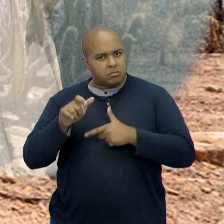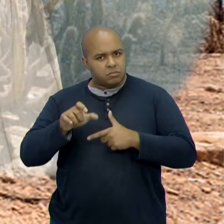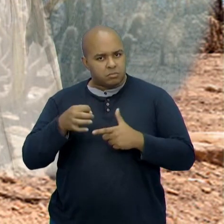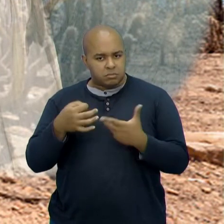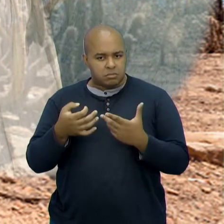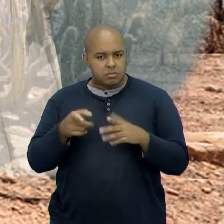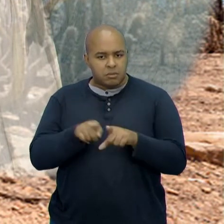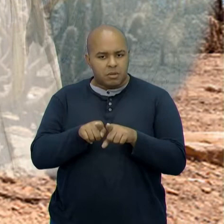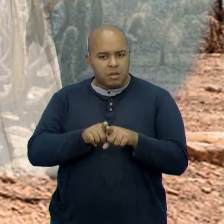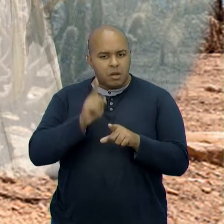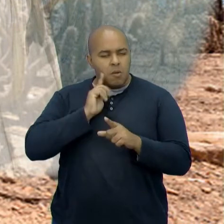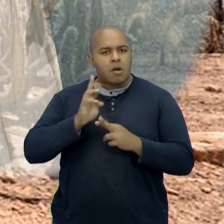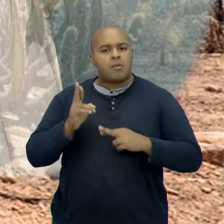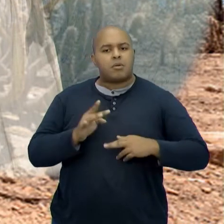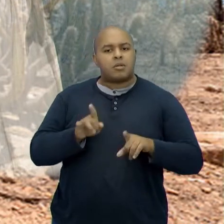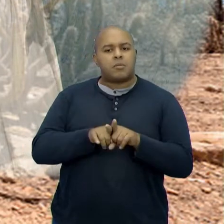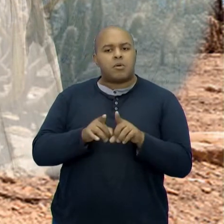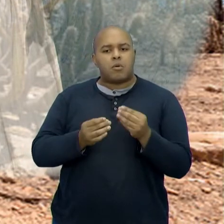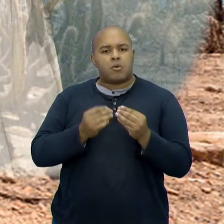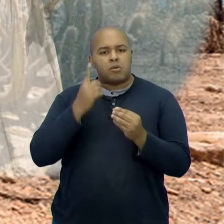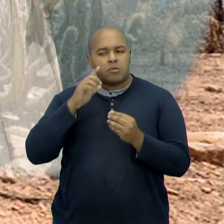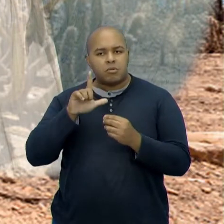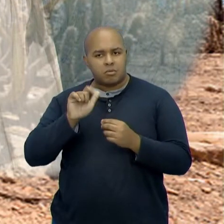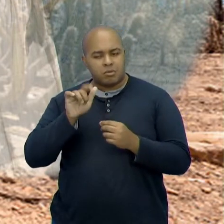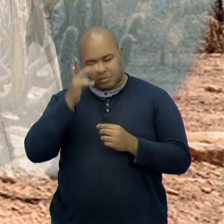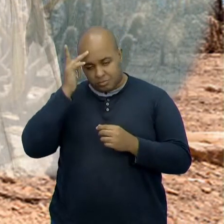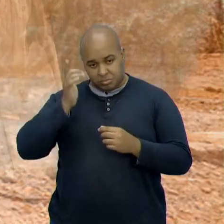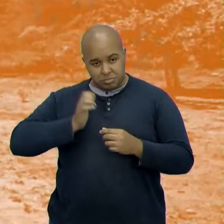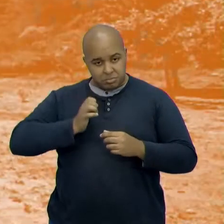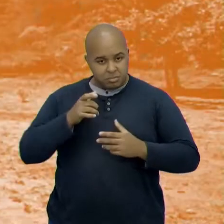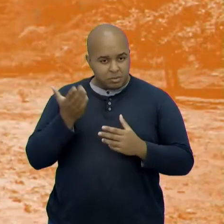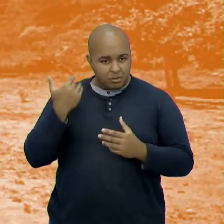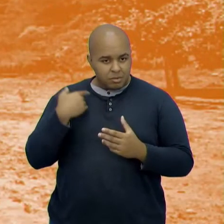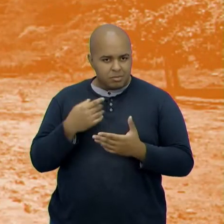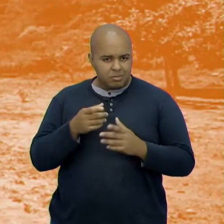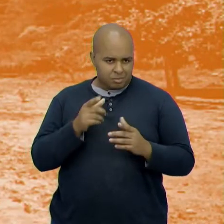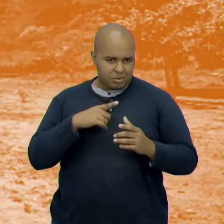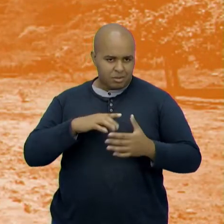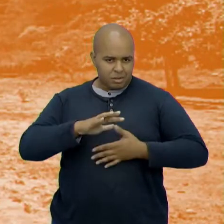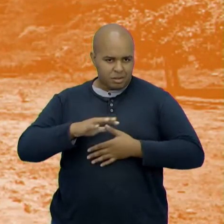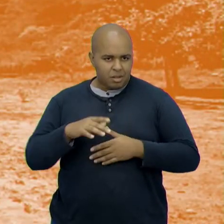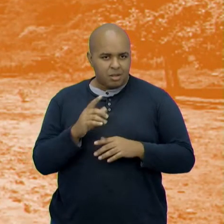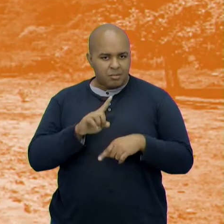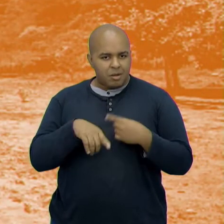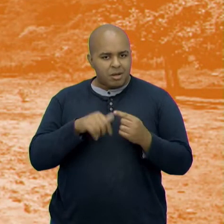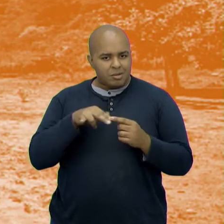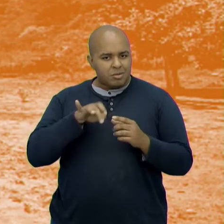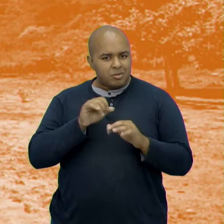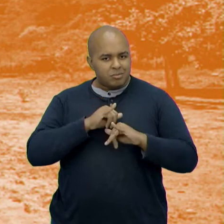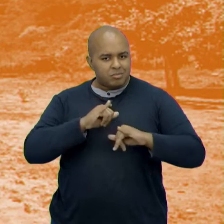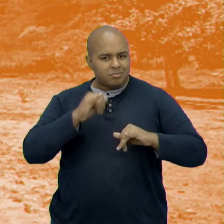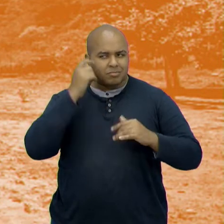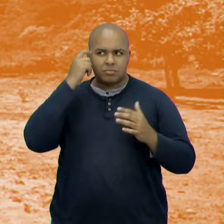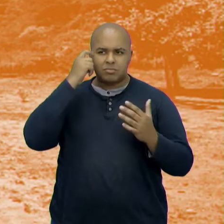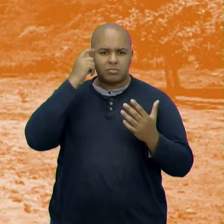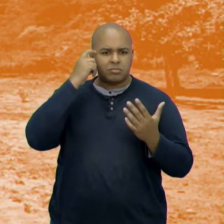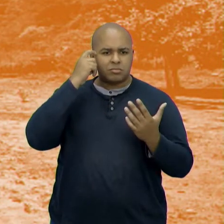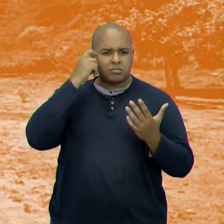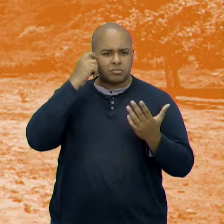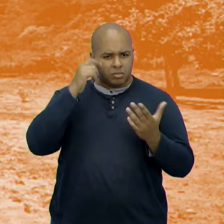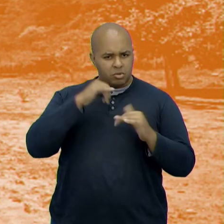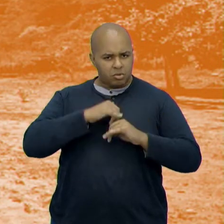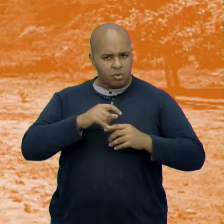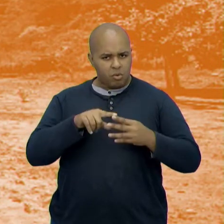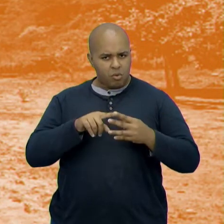aí, tanto com a República quanto com os latifundiários. Vamos para a próxima? Antônio Conselheiro anuncia